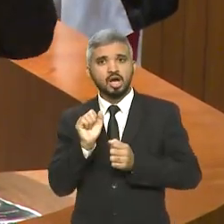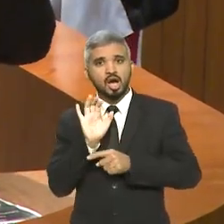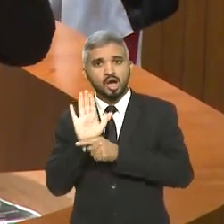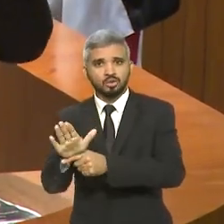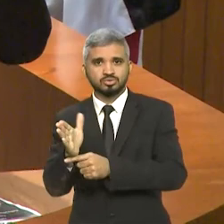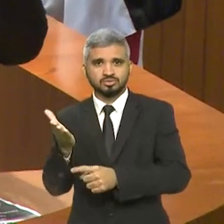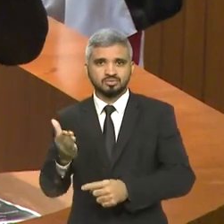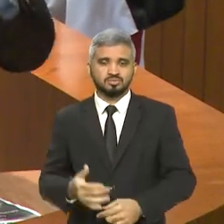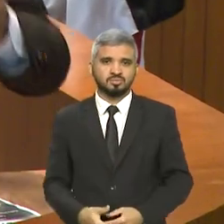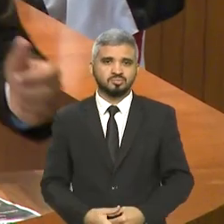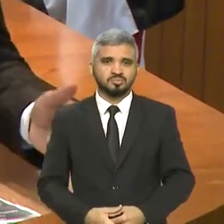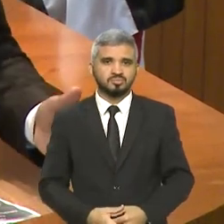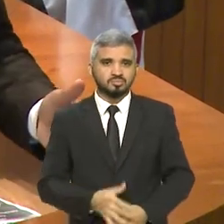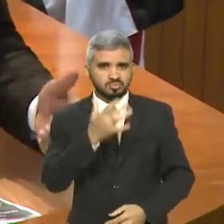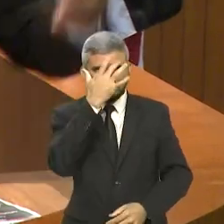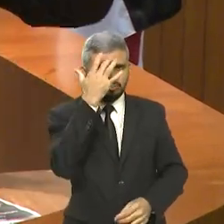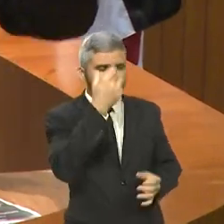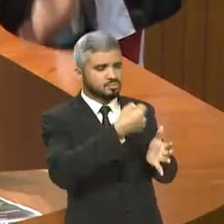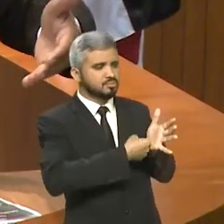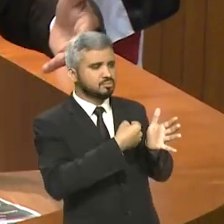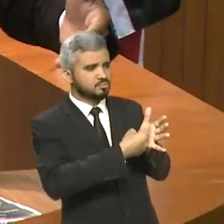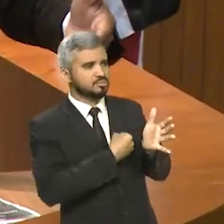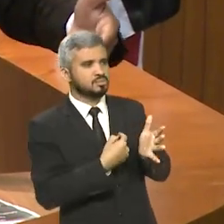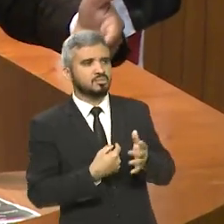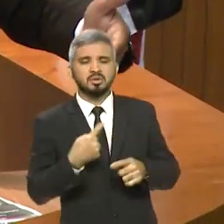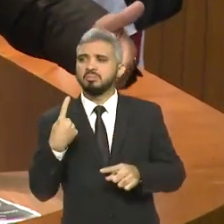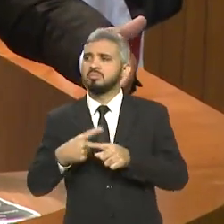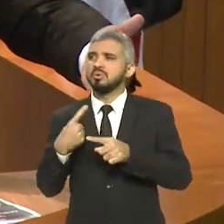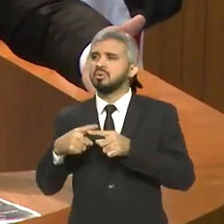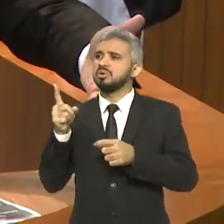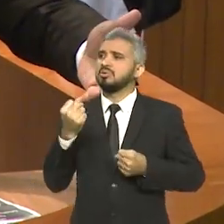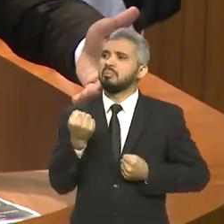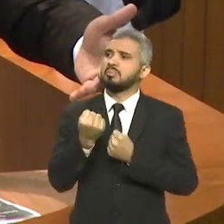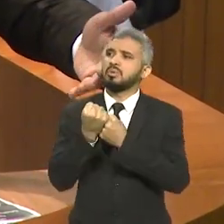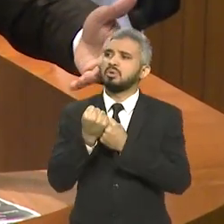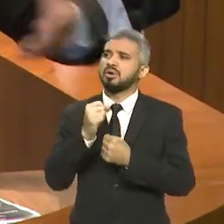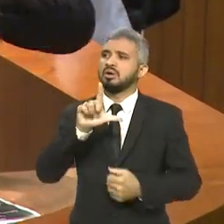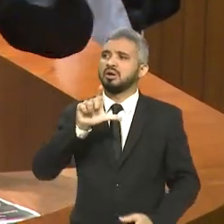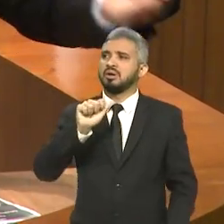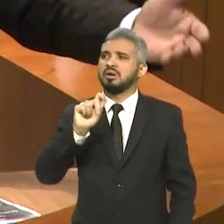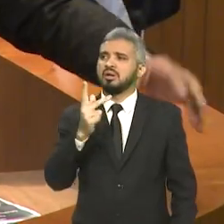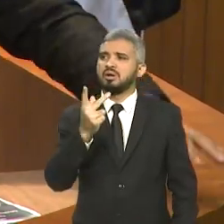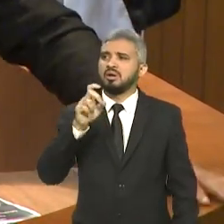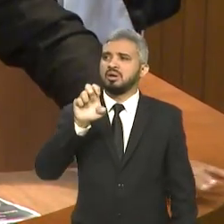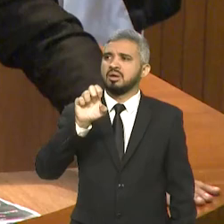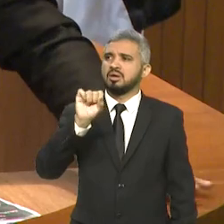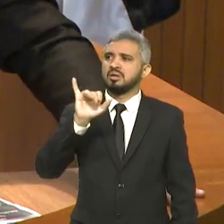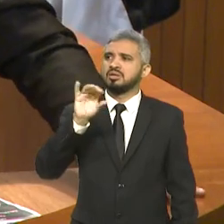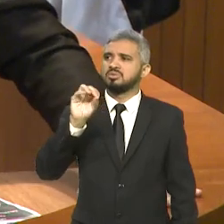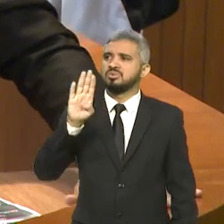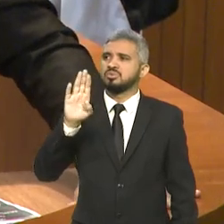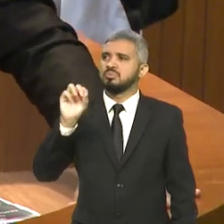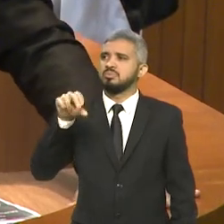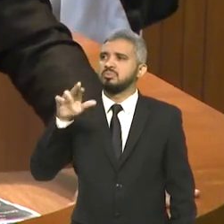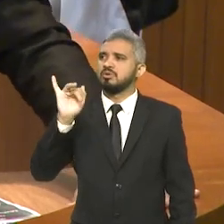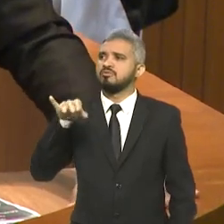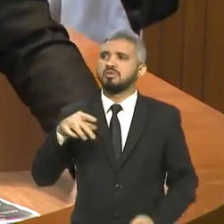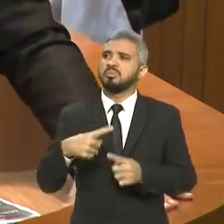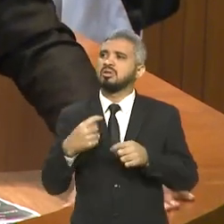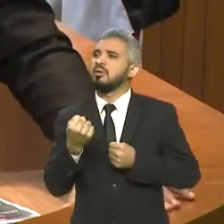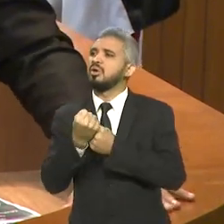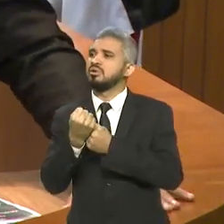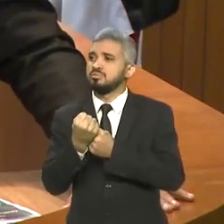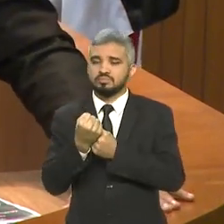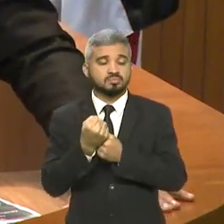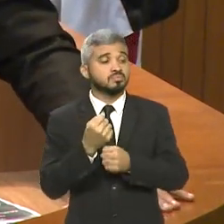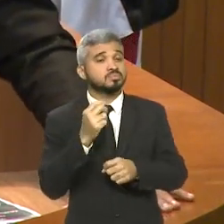que que o professor e deputado Hélito defende o Laércio Bonfim na Assembleia e está andando com o Laércio Bonfim? Porque eu